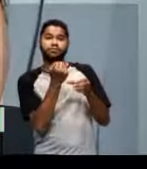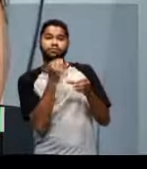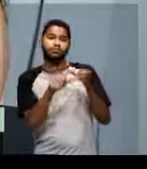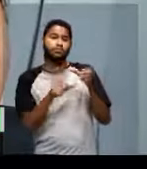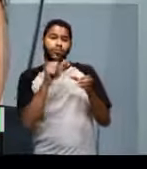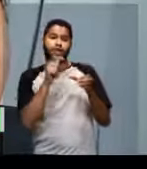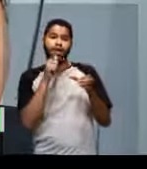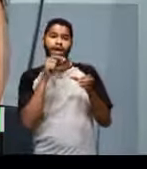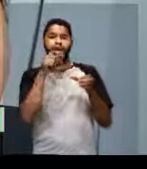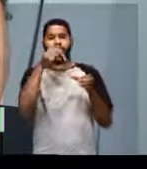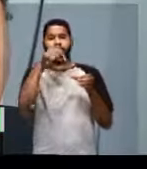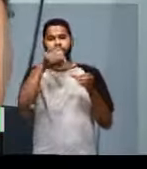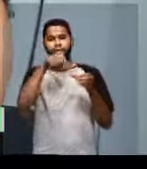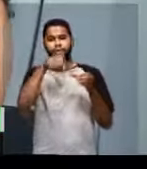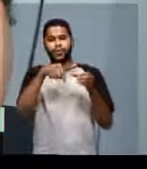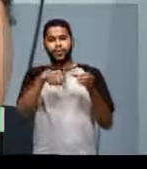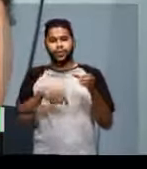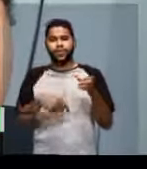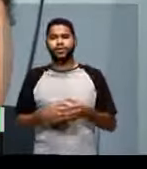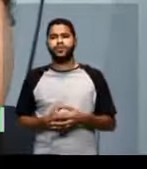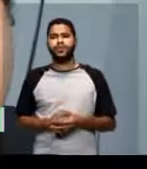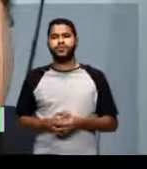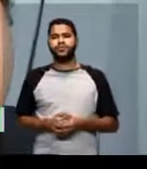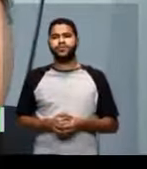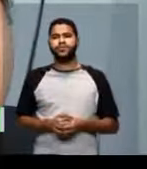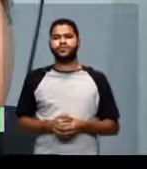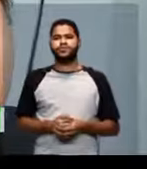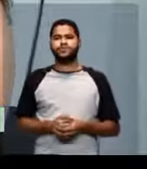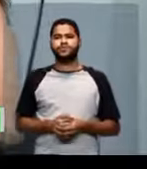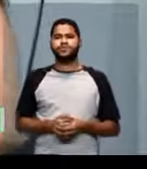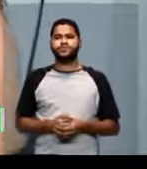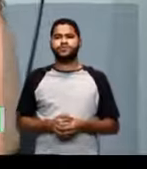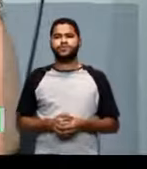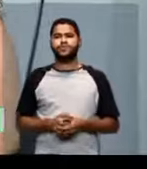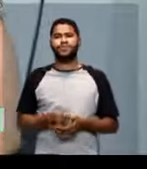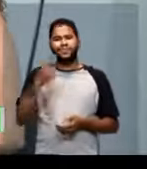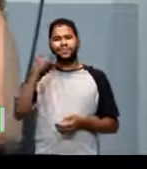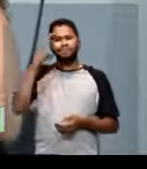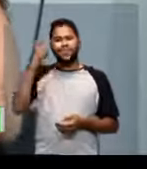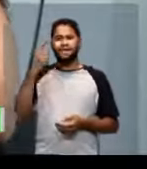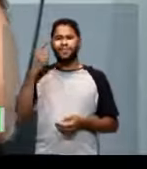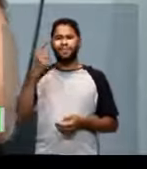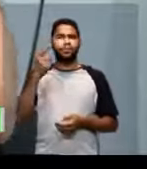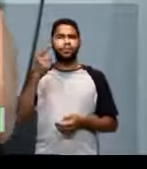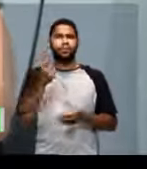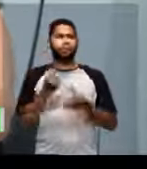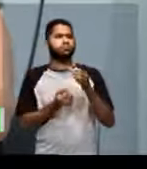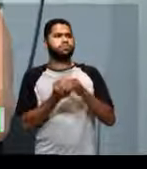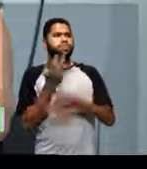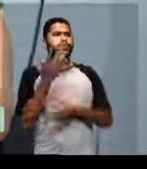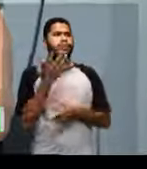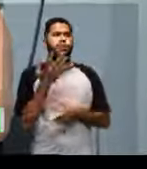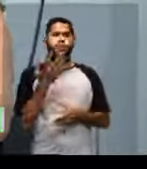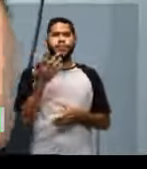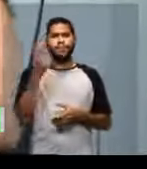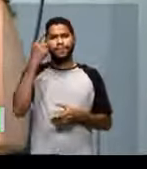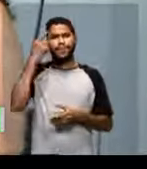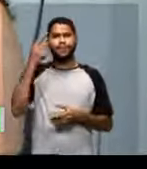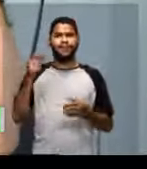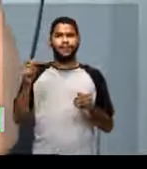vai reduzir a temperatura e o vapor aí passa para o estado líquido. A gente acha mesmo, né? Parece que surgiu do nada uma mágica, né? É